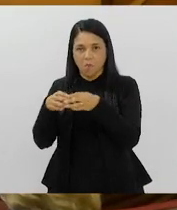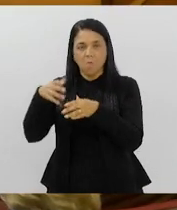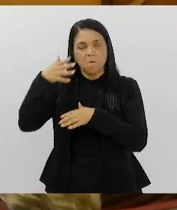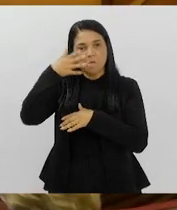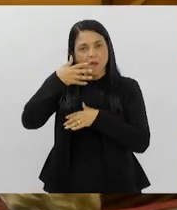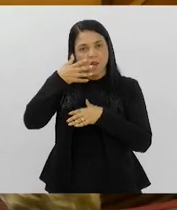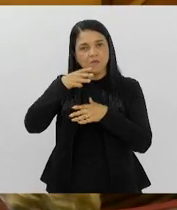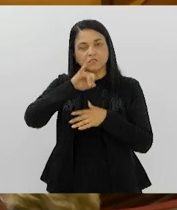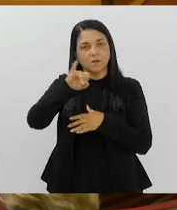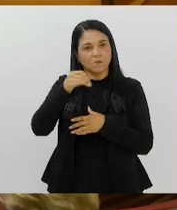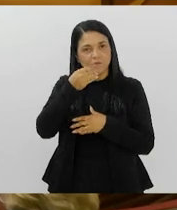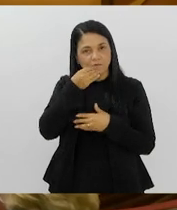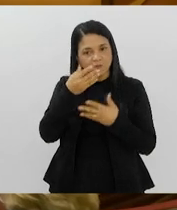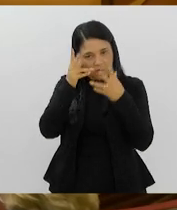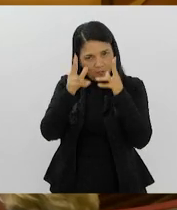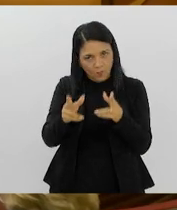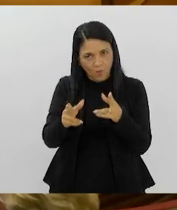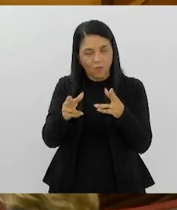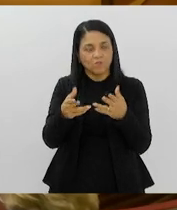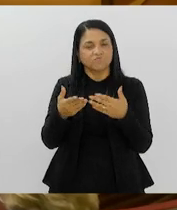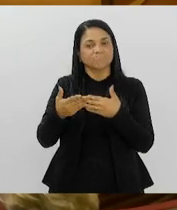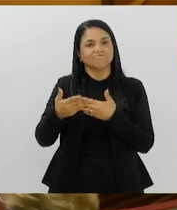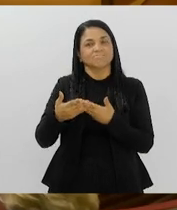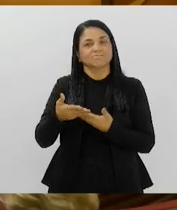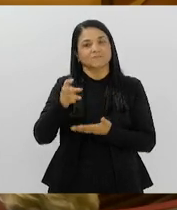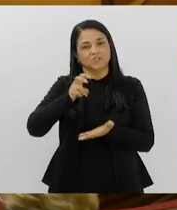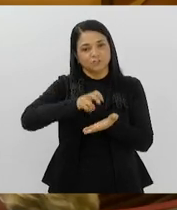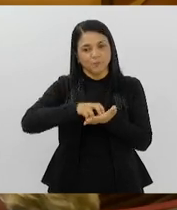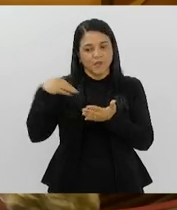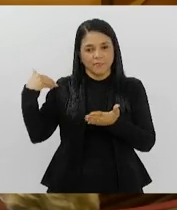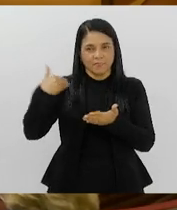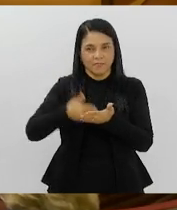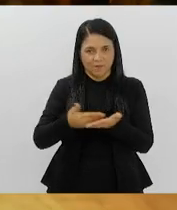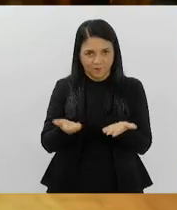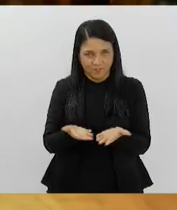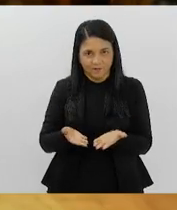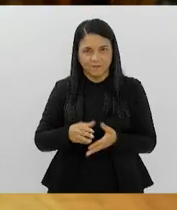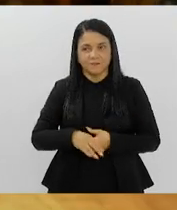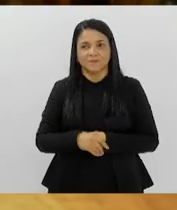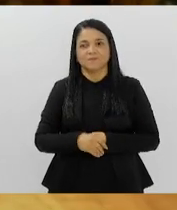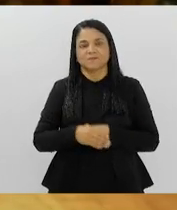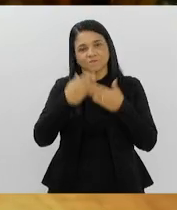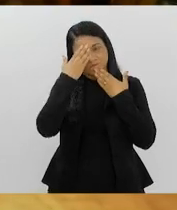as que já houve até agora. Tá bom? Obrigado.